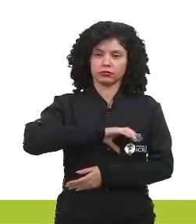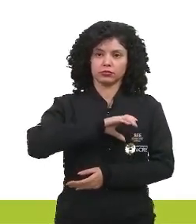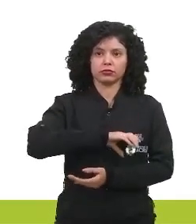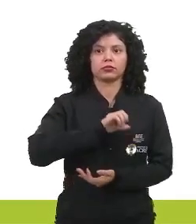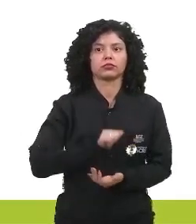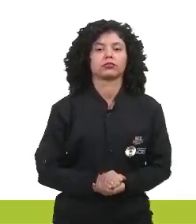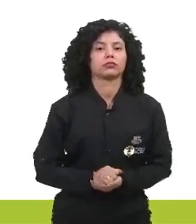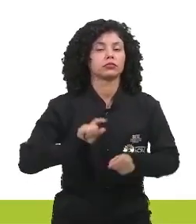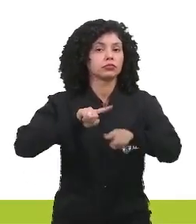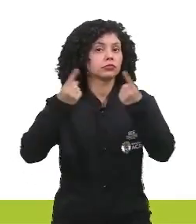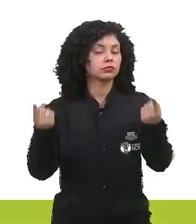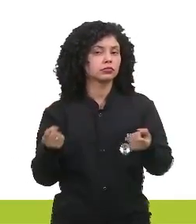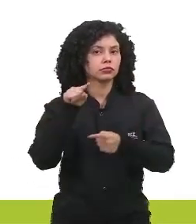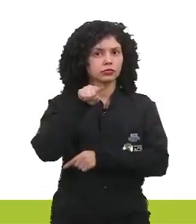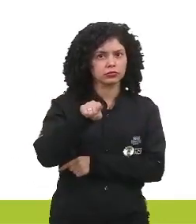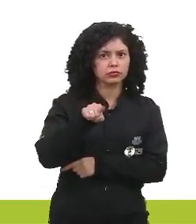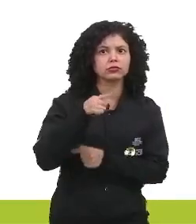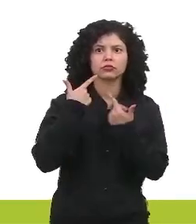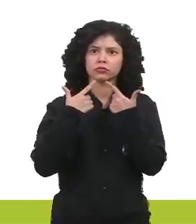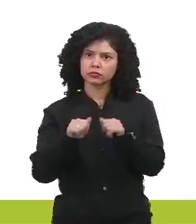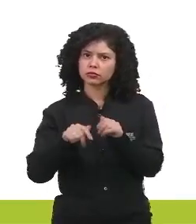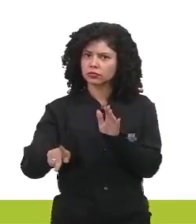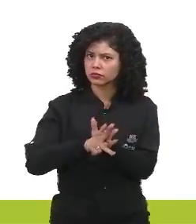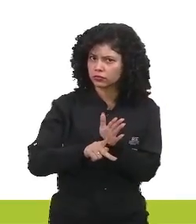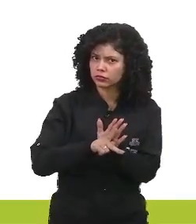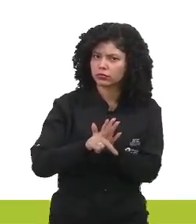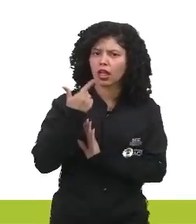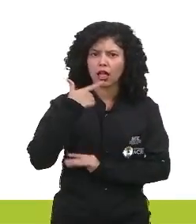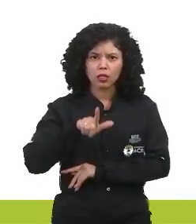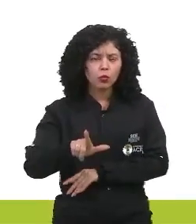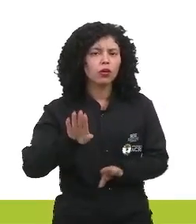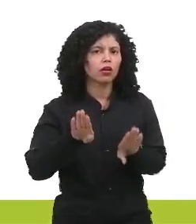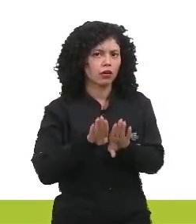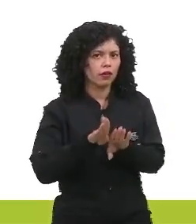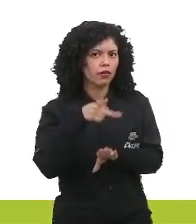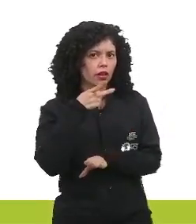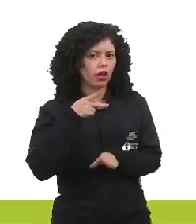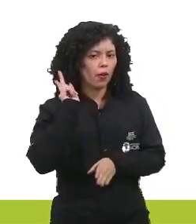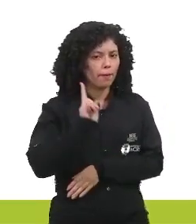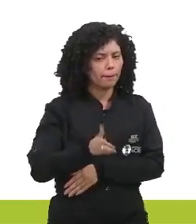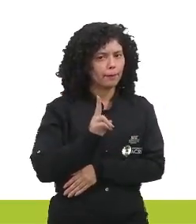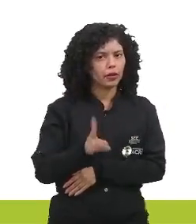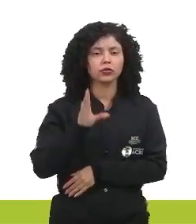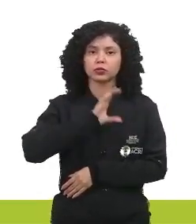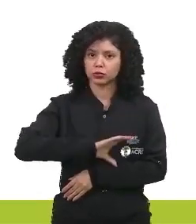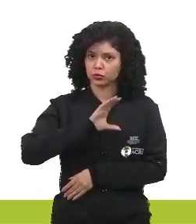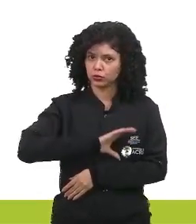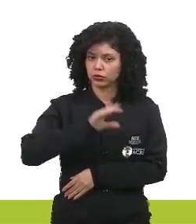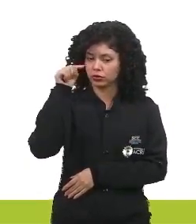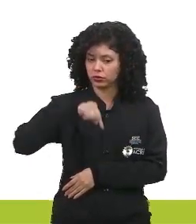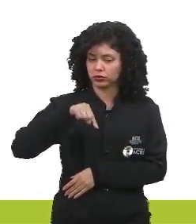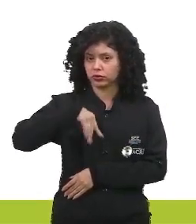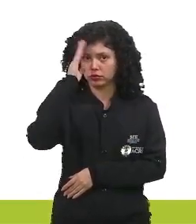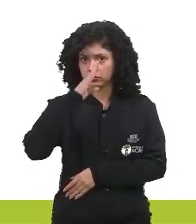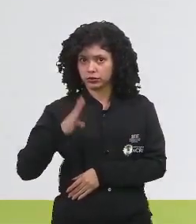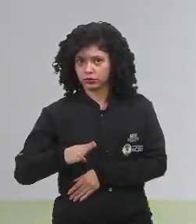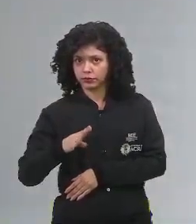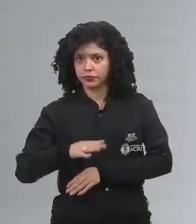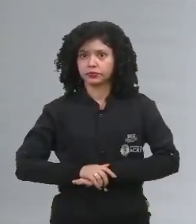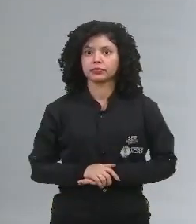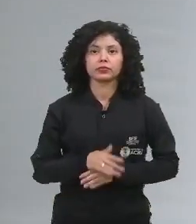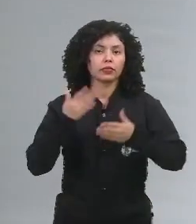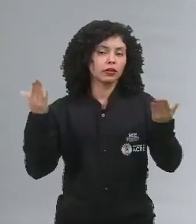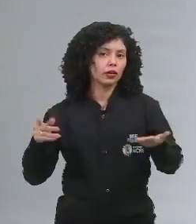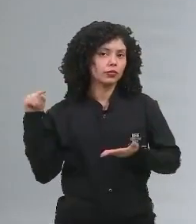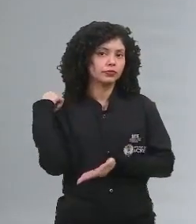portuguesa. Mas será que essa língua falada no resto do mundo, esse português, é o mesmo português falado aqui no Brasil? E aí